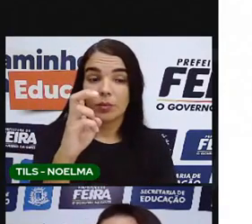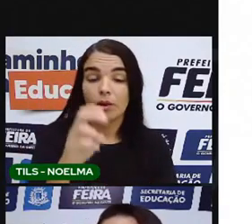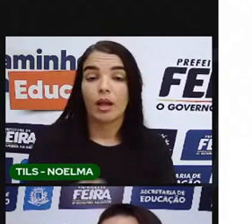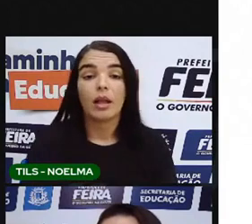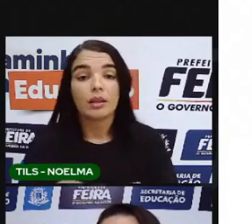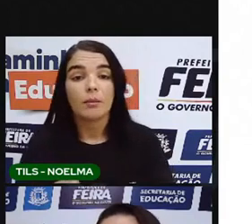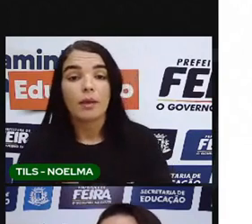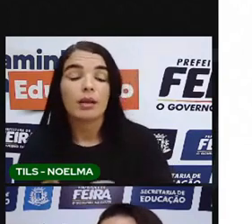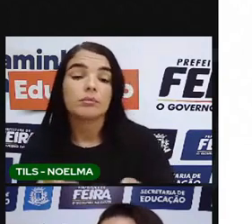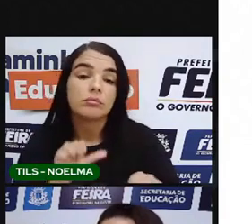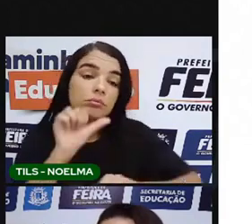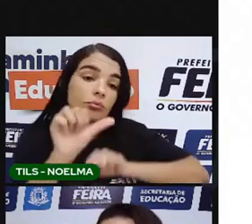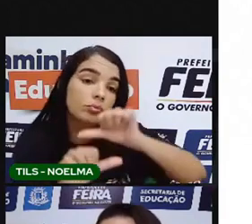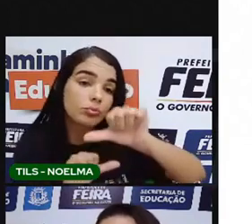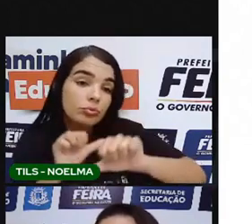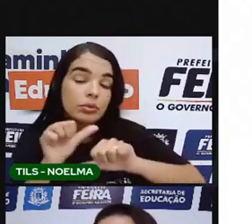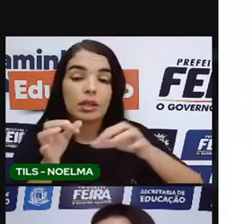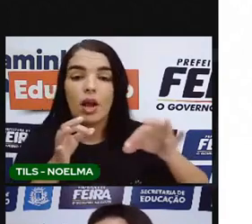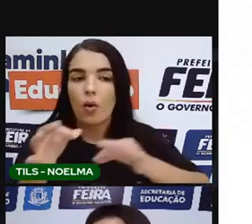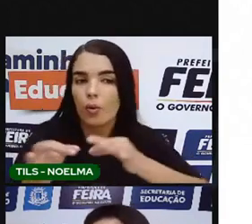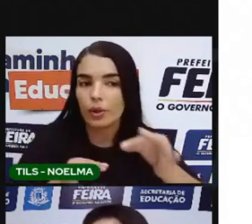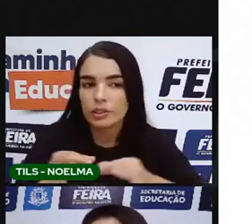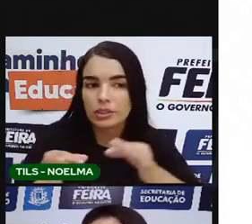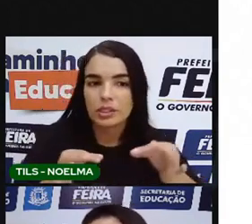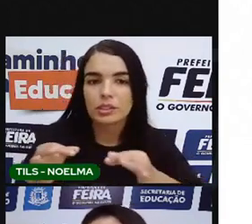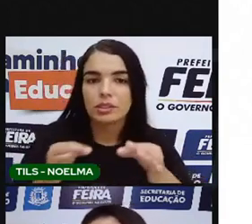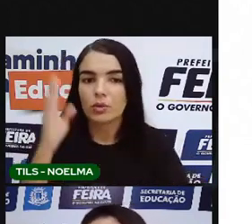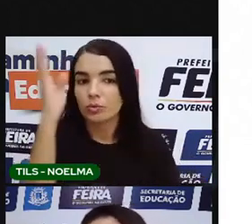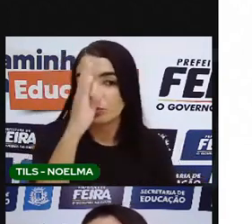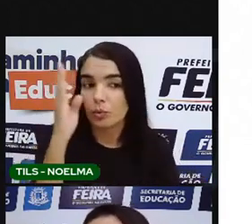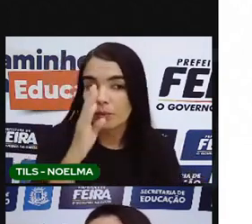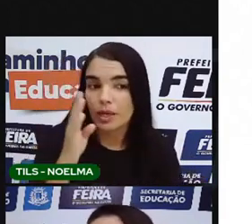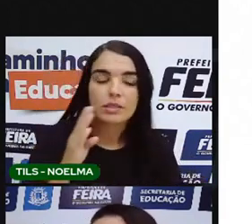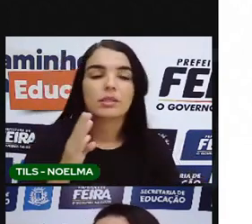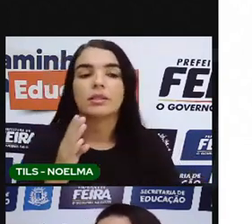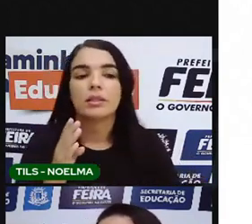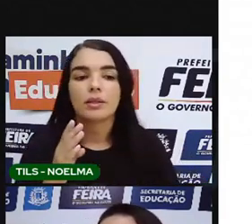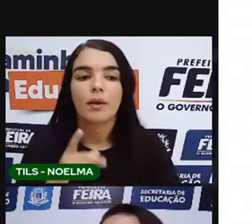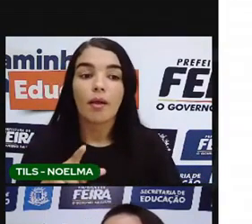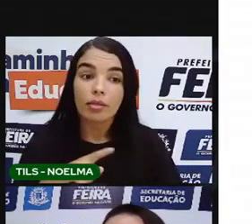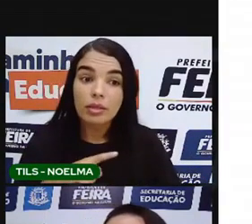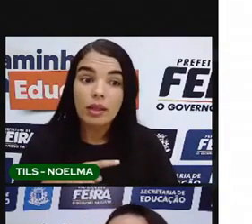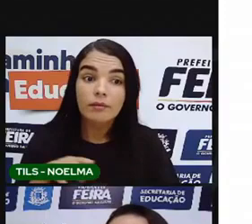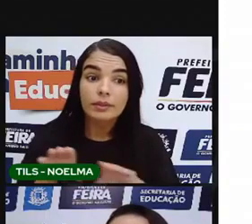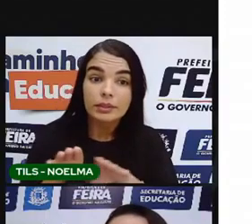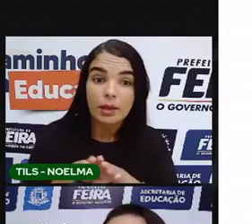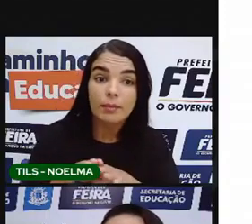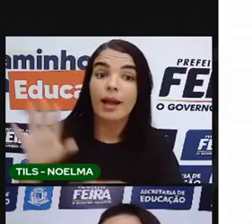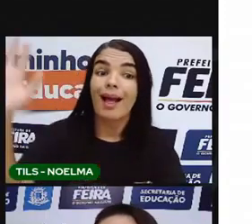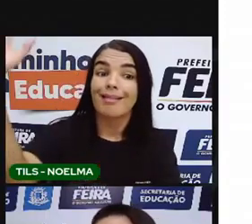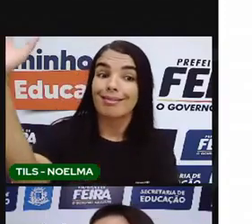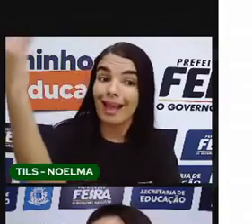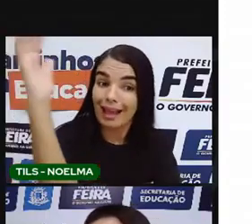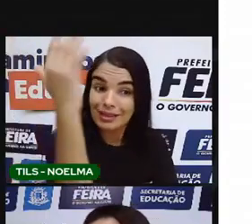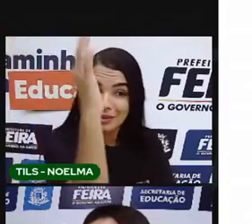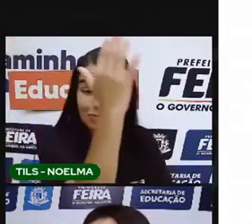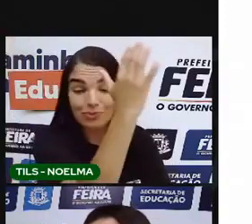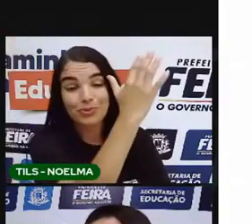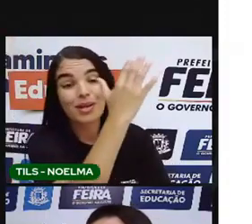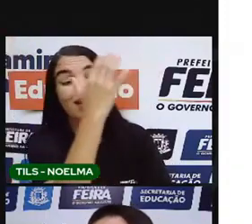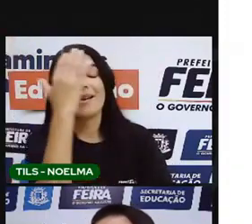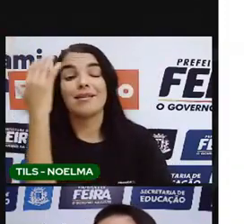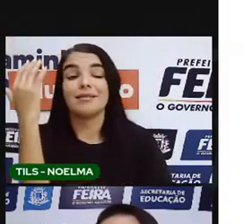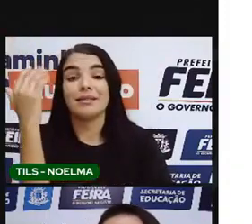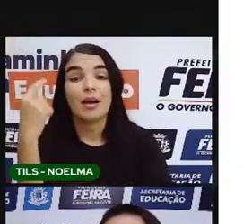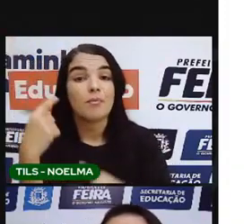dessas mudanças de organização da estrutura do Brasil, houve também alteração na própria natureza, né? Nós, na